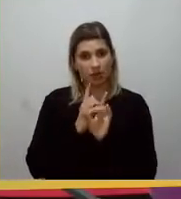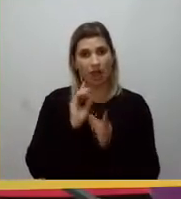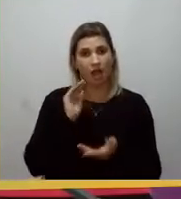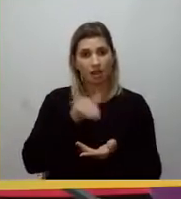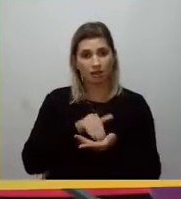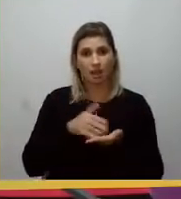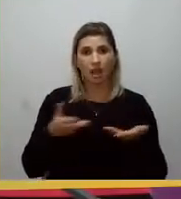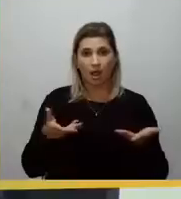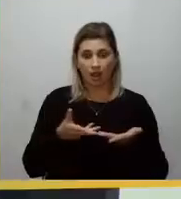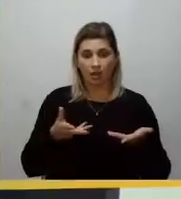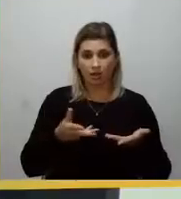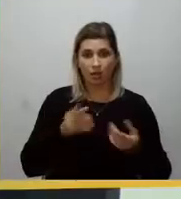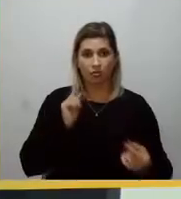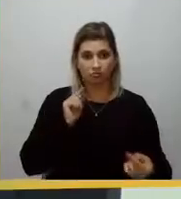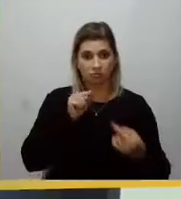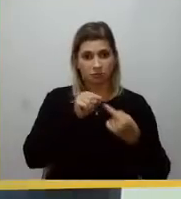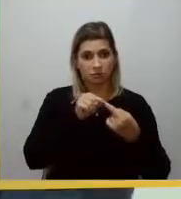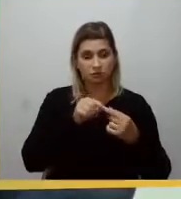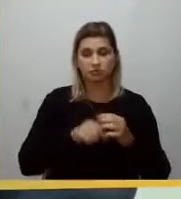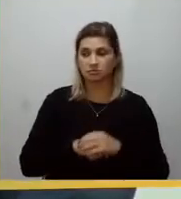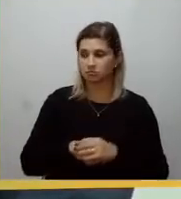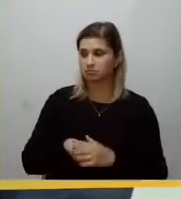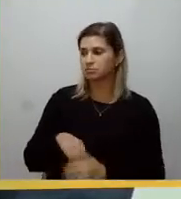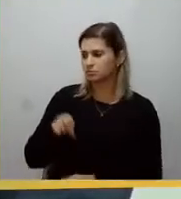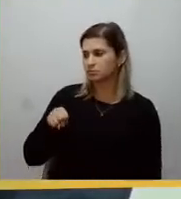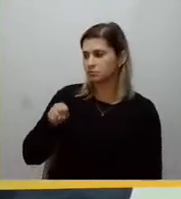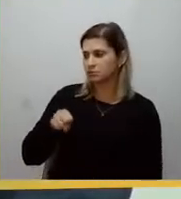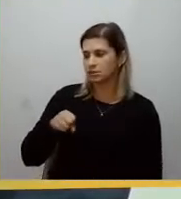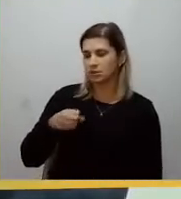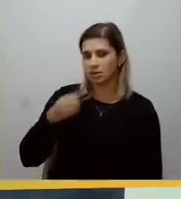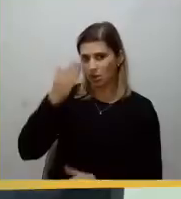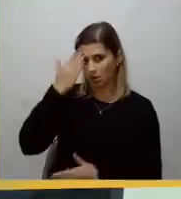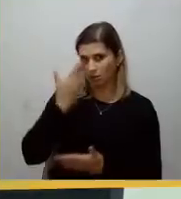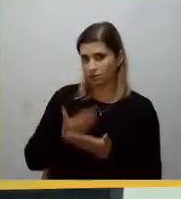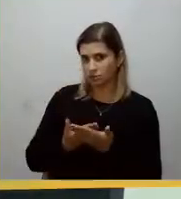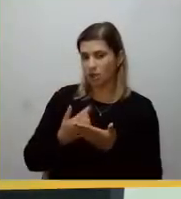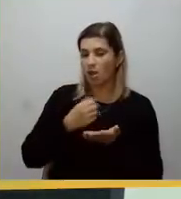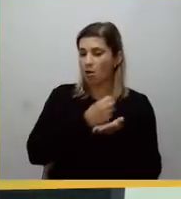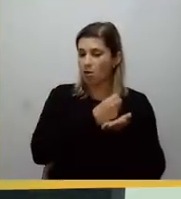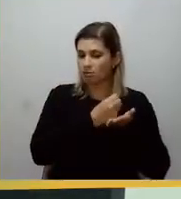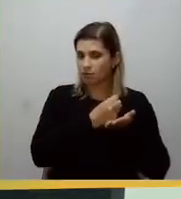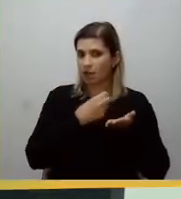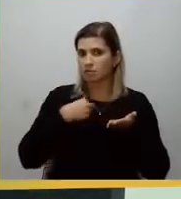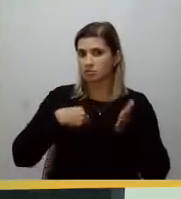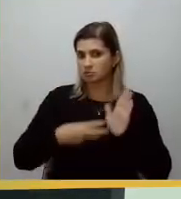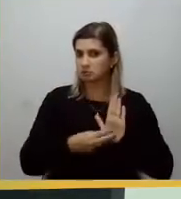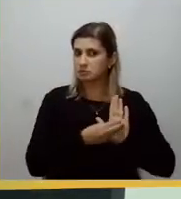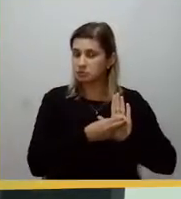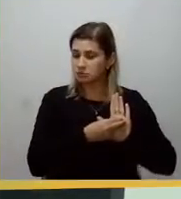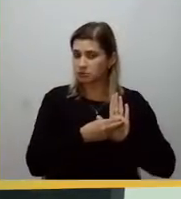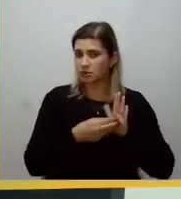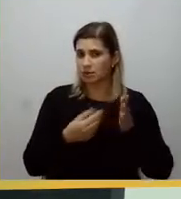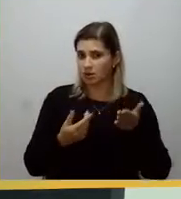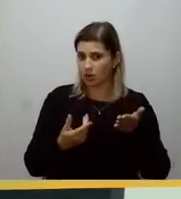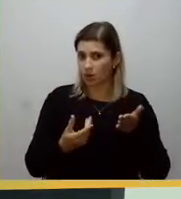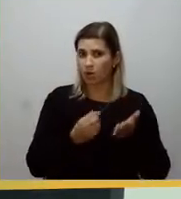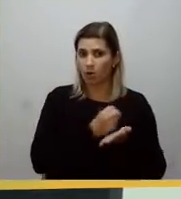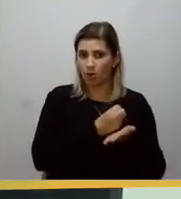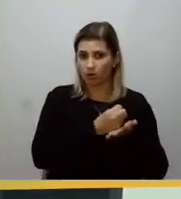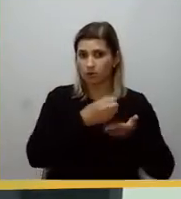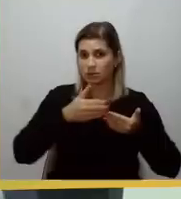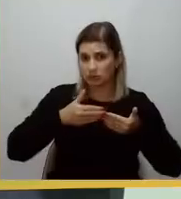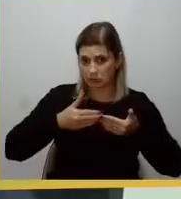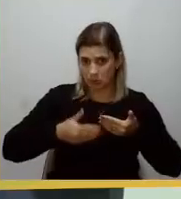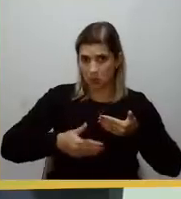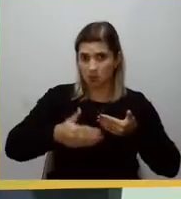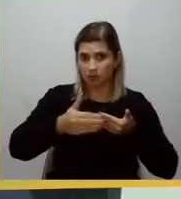objetivo? Sim, vereador Katsumi, eu acredito que sim. Essa era a intenção do contrato. Como eu coloquei, no dia que o contrato começou a operar,